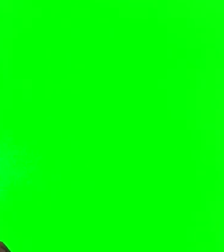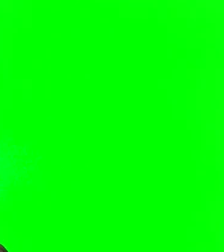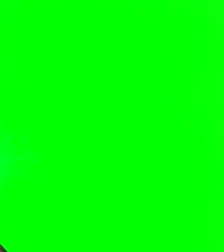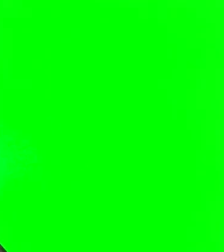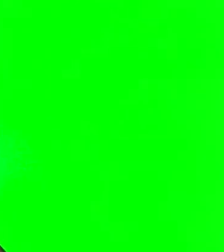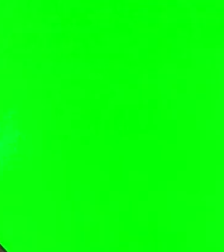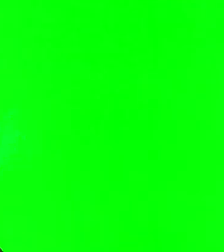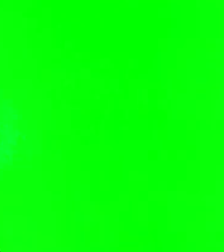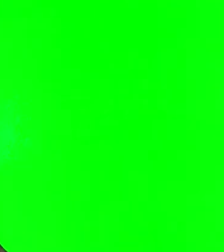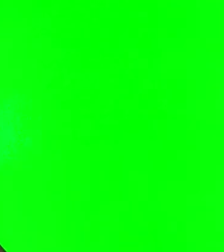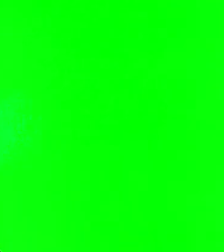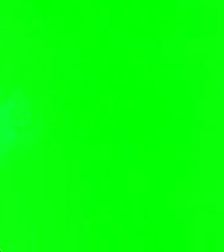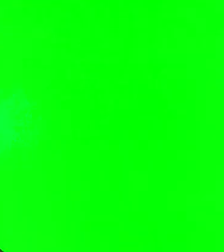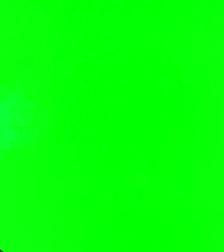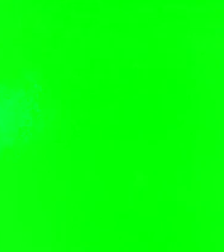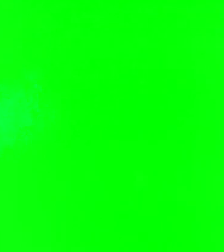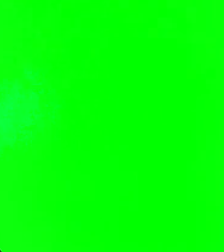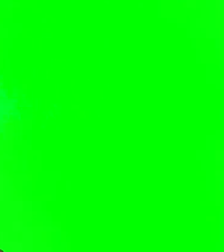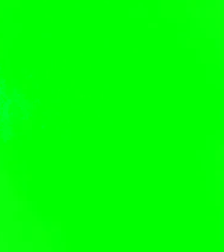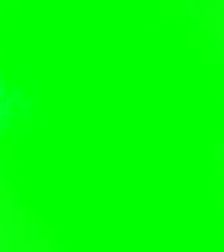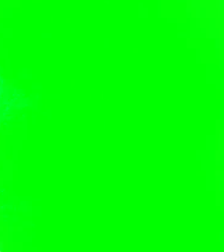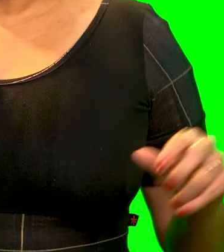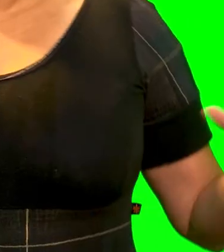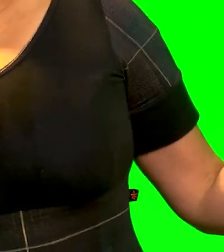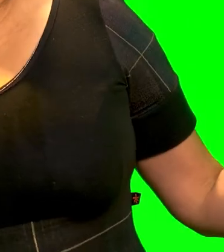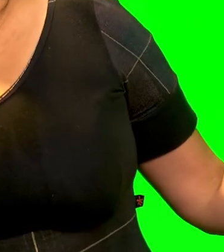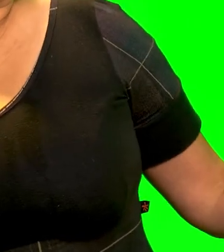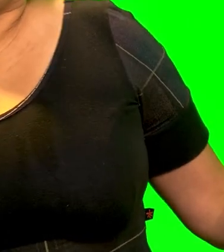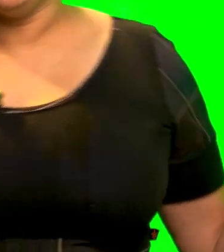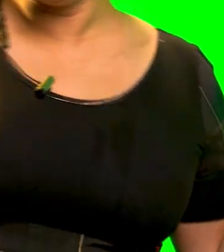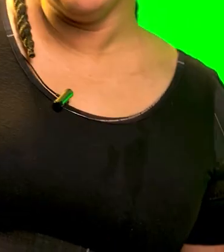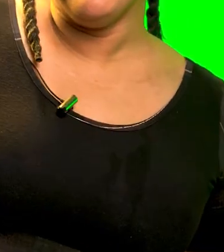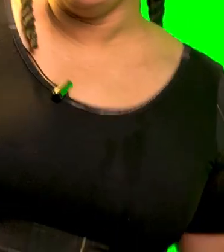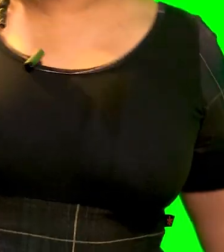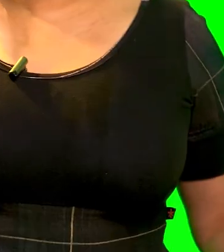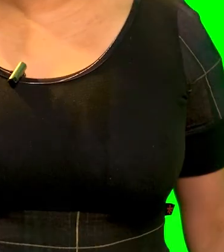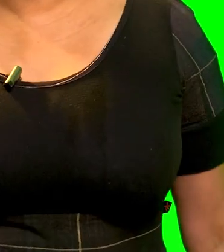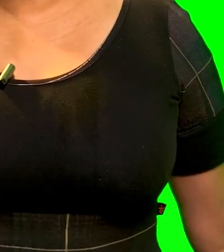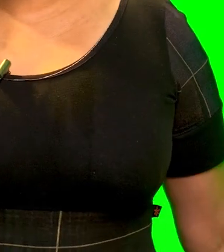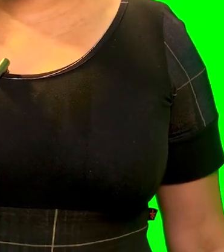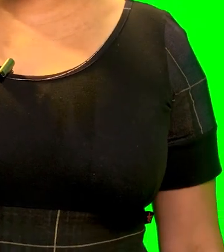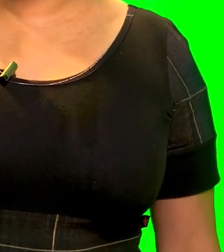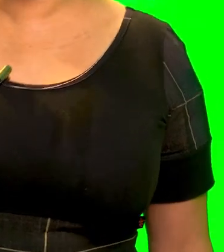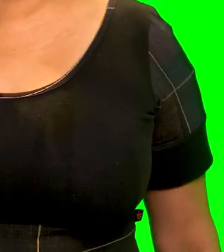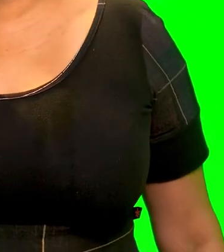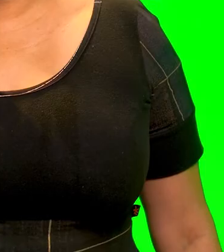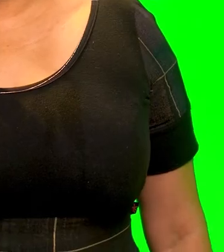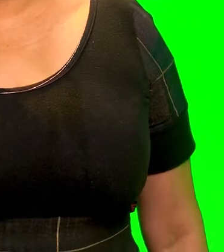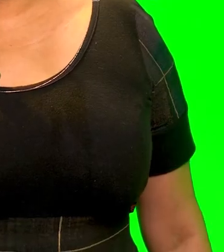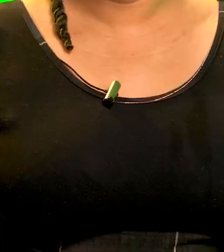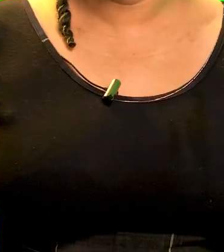nome é. Nossa, muito assim. Ai, é que. Gente, oi, gente. Então, galera, vim aqui falar pra